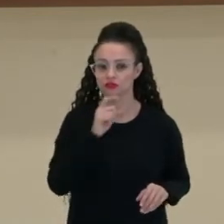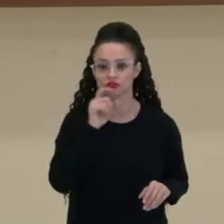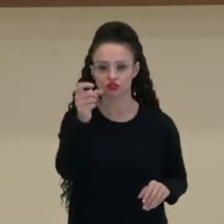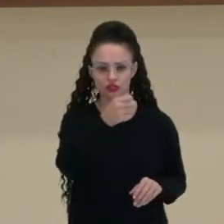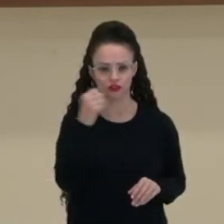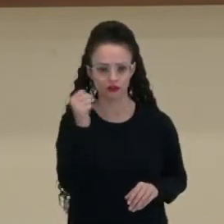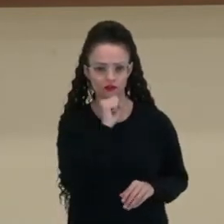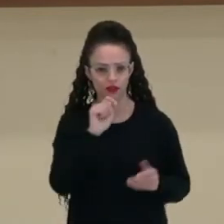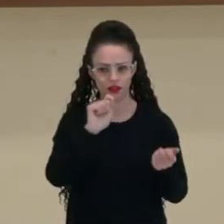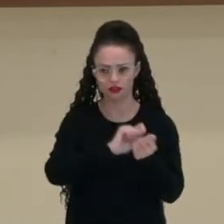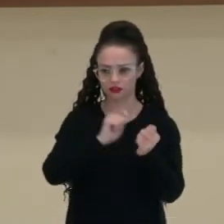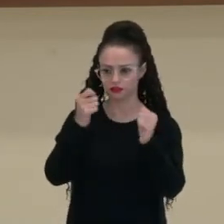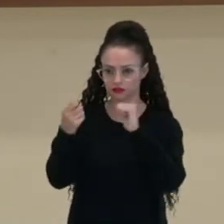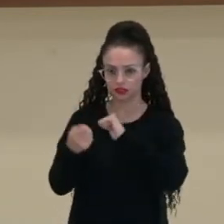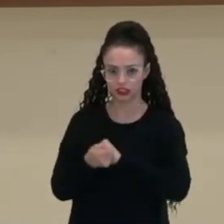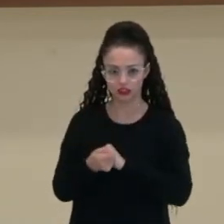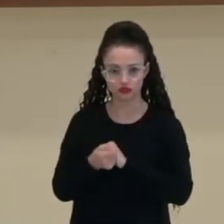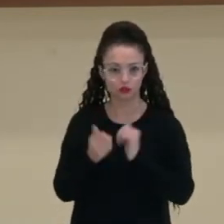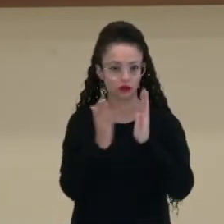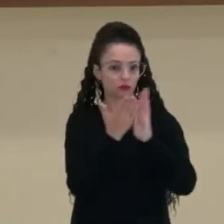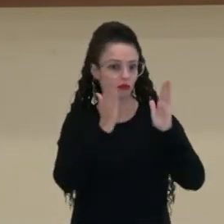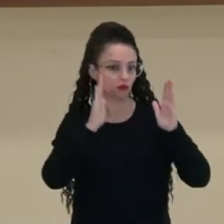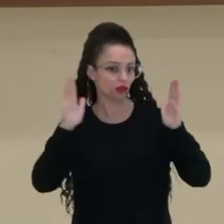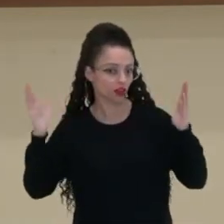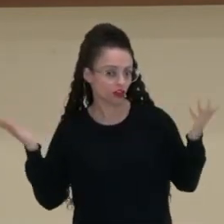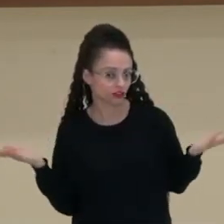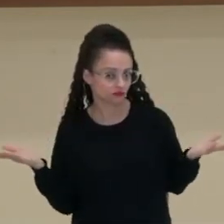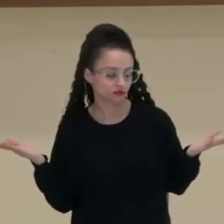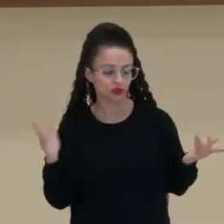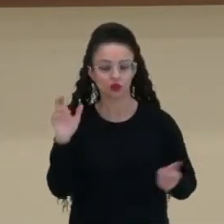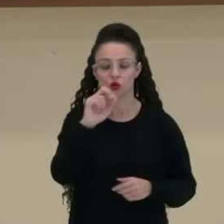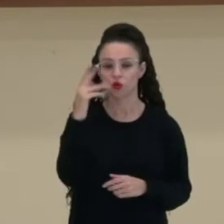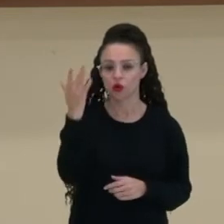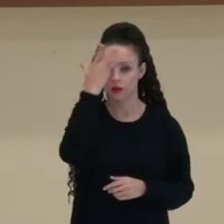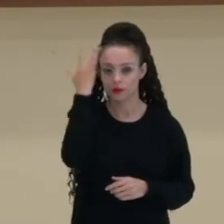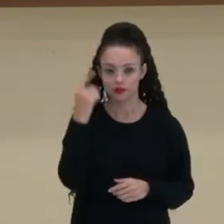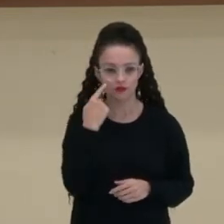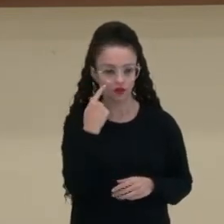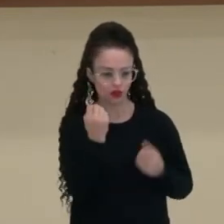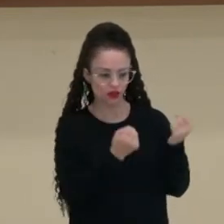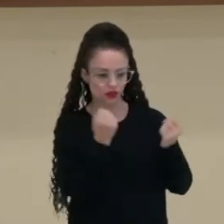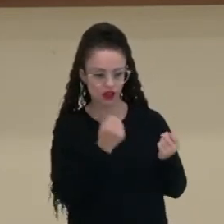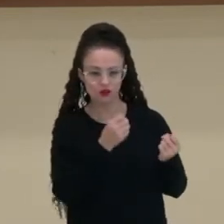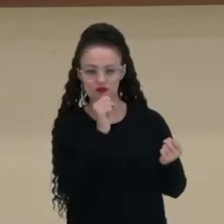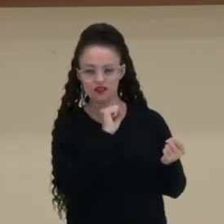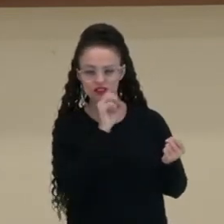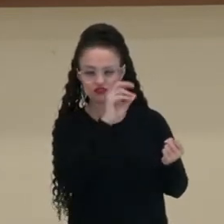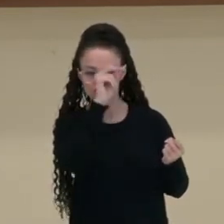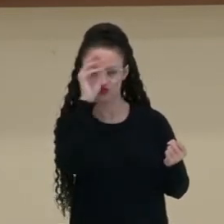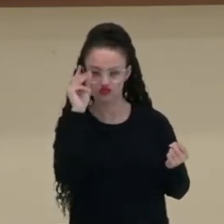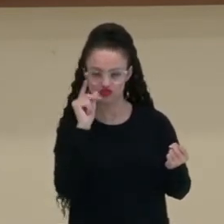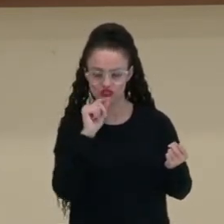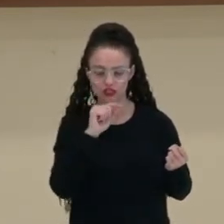velha transformada em biblioteca? Há aqueles que pegam um carro antigo abandonado como